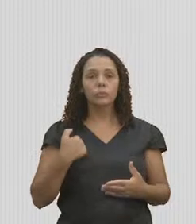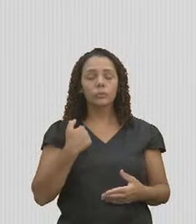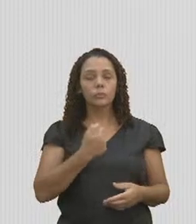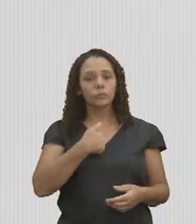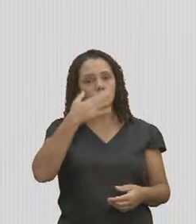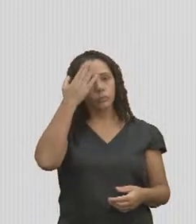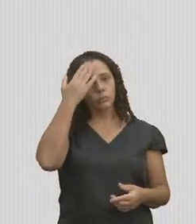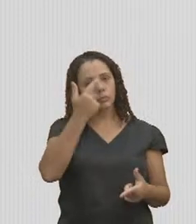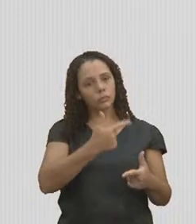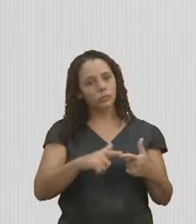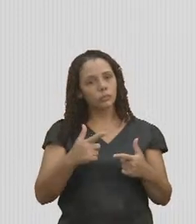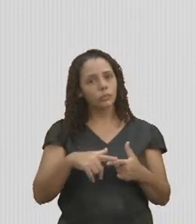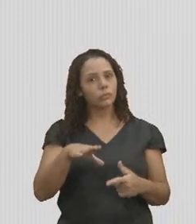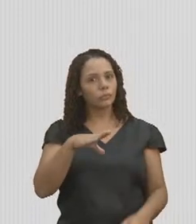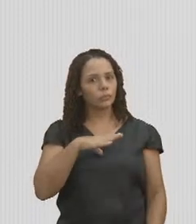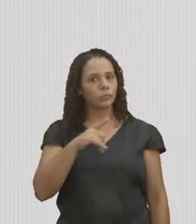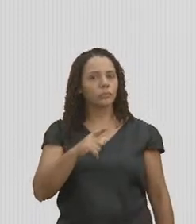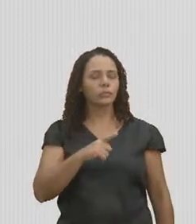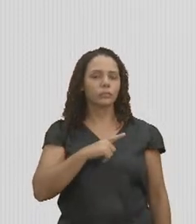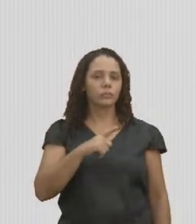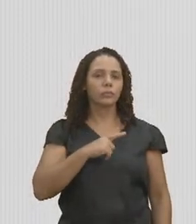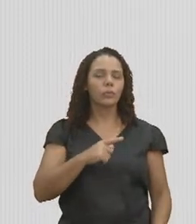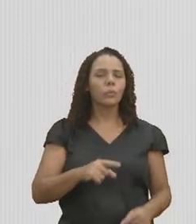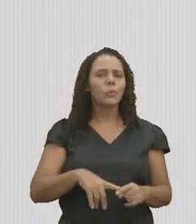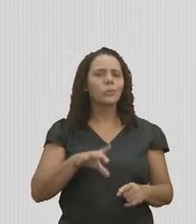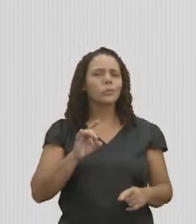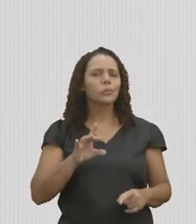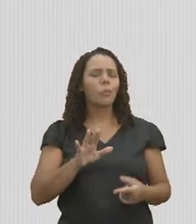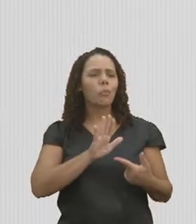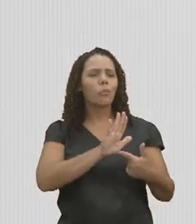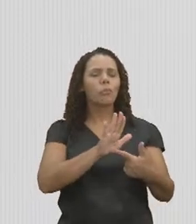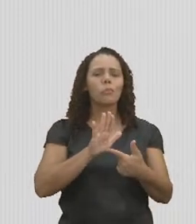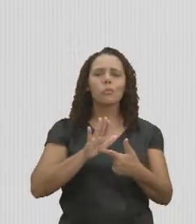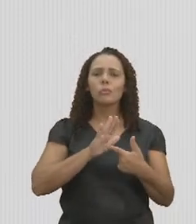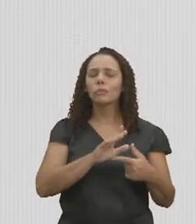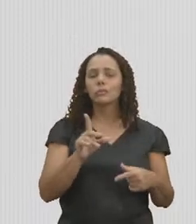cidade tem problemas. Mas não adianta só a gente apontar os problemas, a gente também tem que buscar